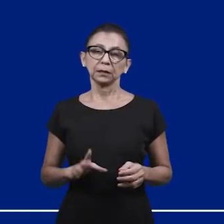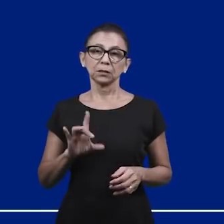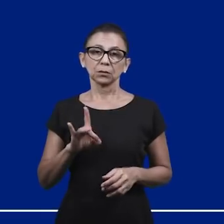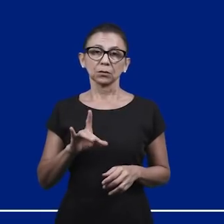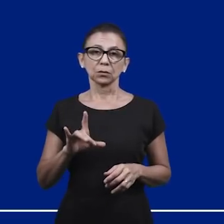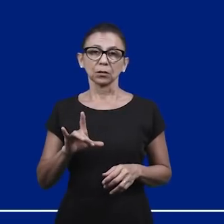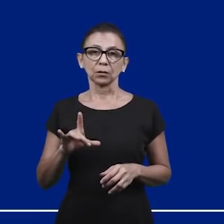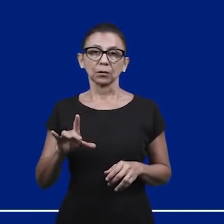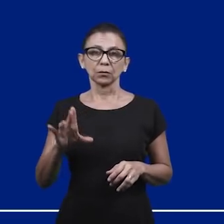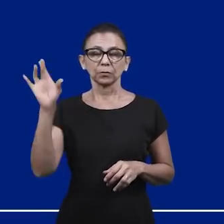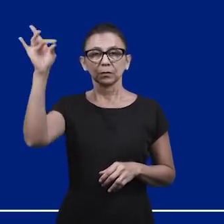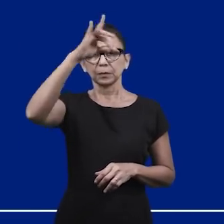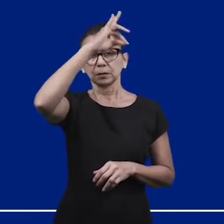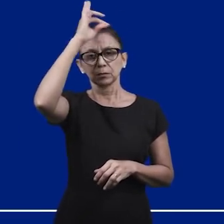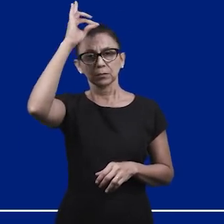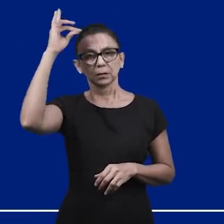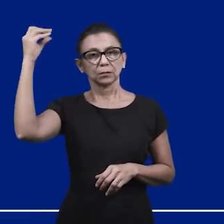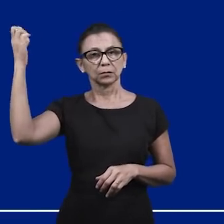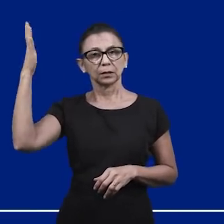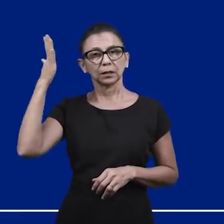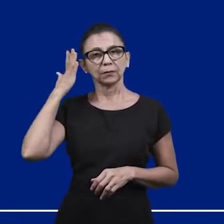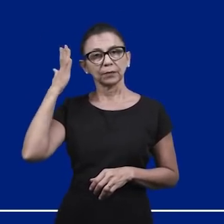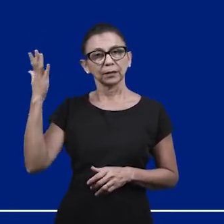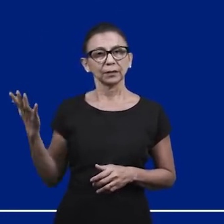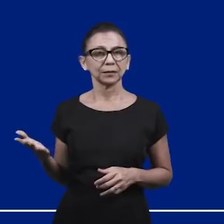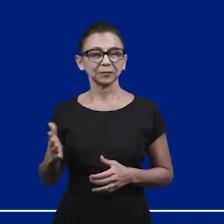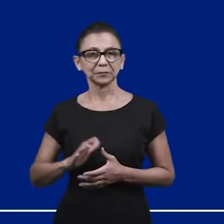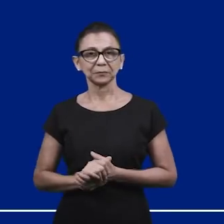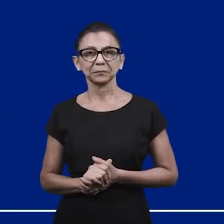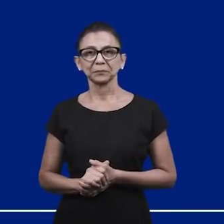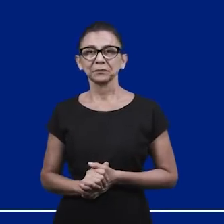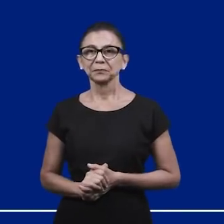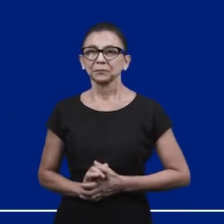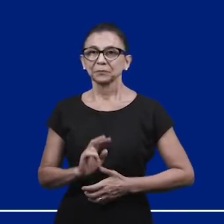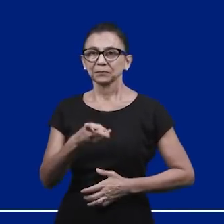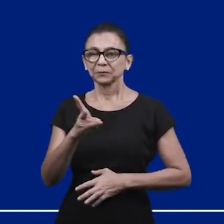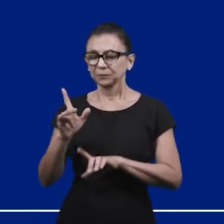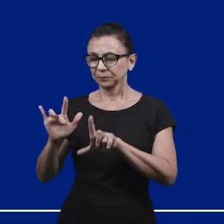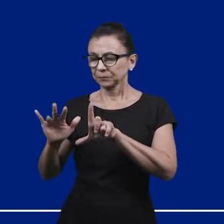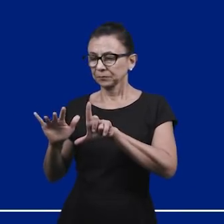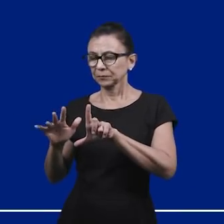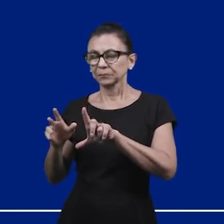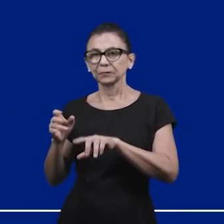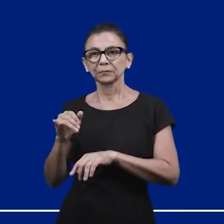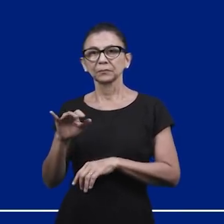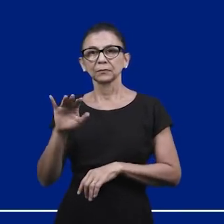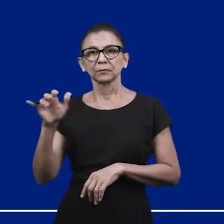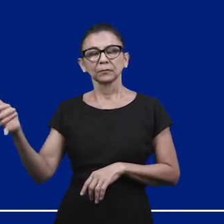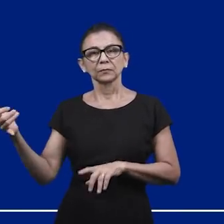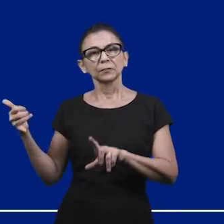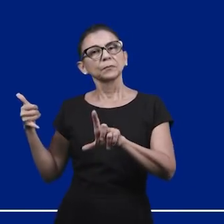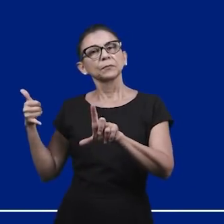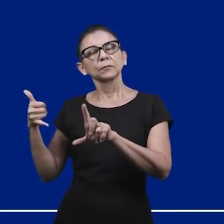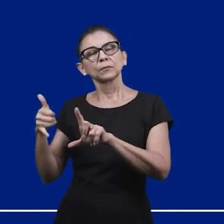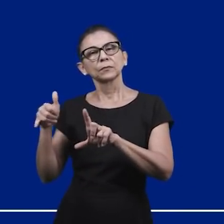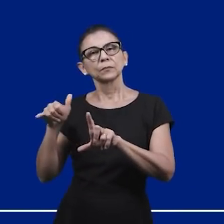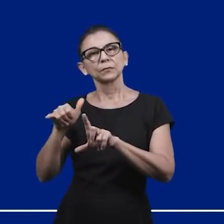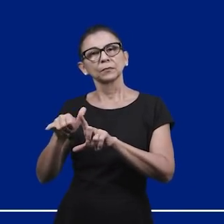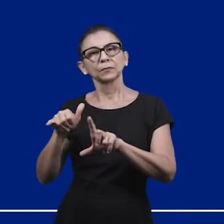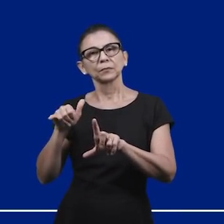para o Nordeste, uma participação de Paula Ribeiro, ela é de Recife, Pernambuco. Ela diz o seguinte: um mistério é